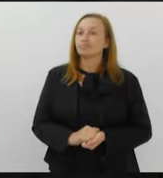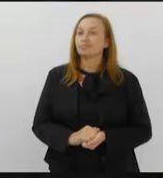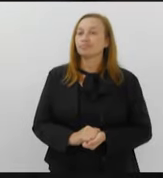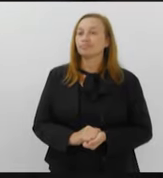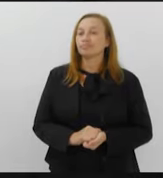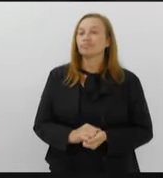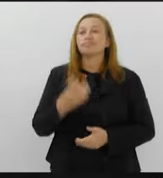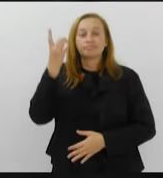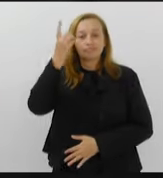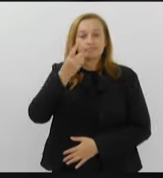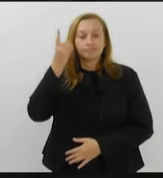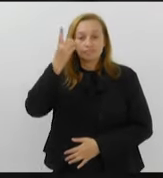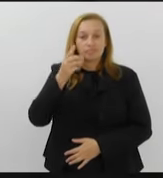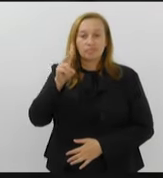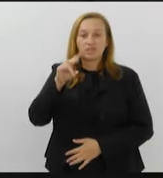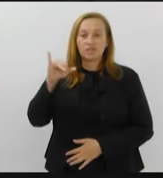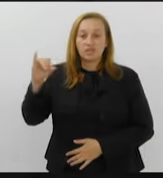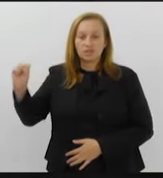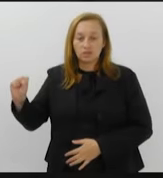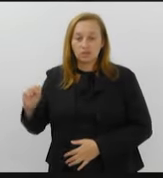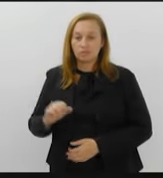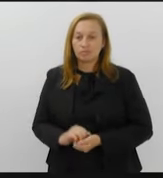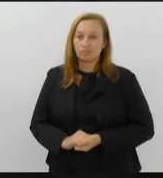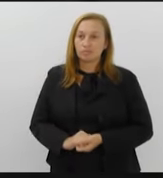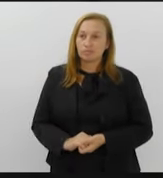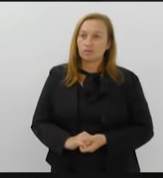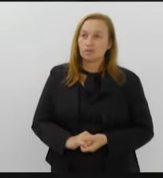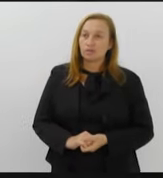Nosso nobre deputado Vinícius Gasolino.